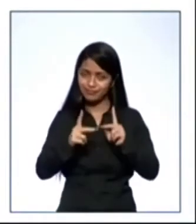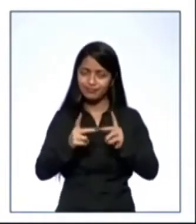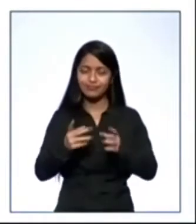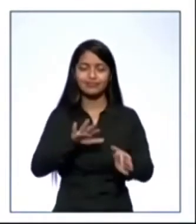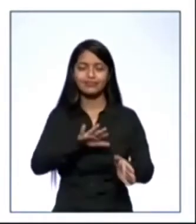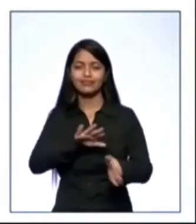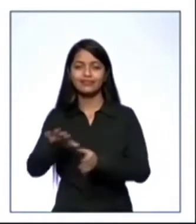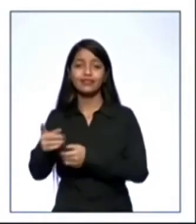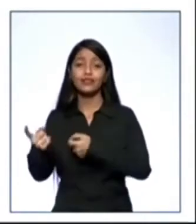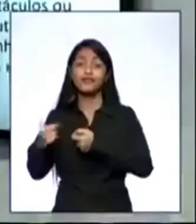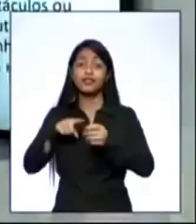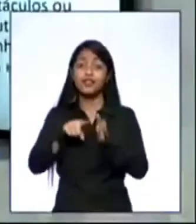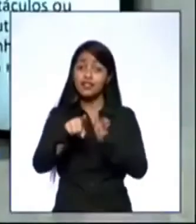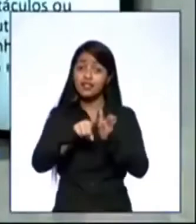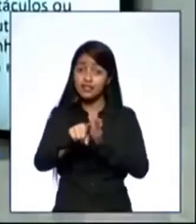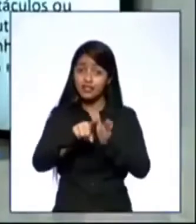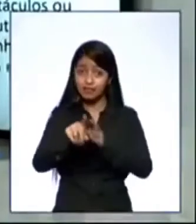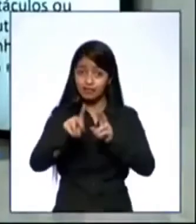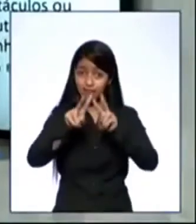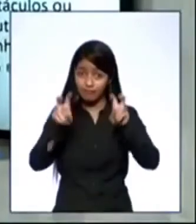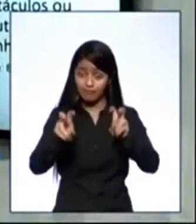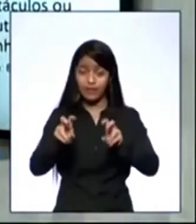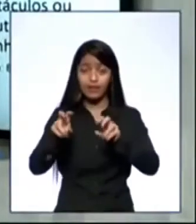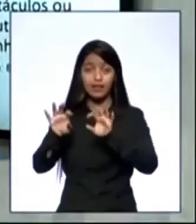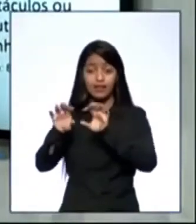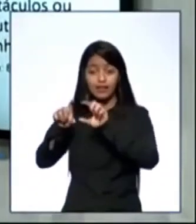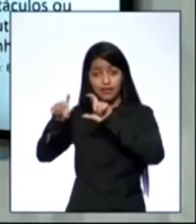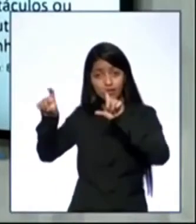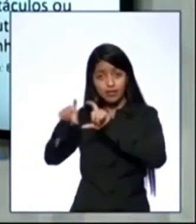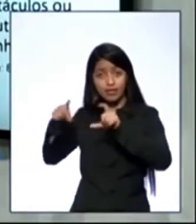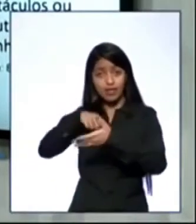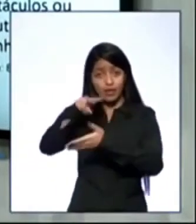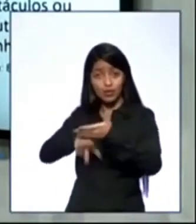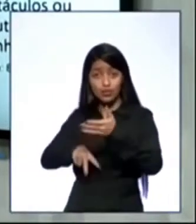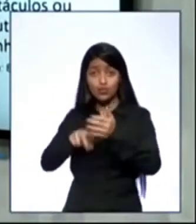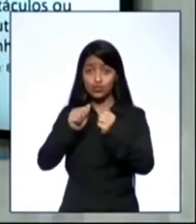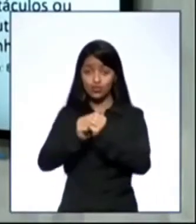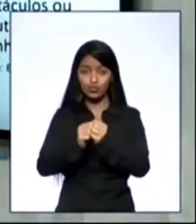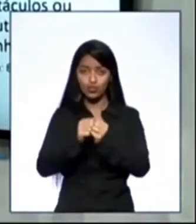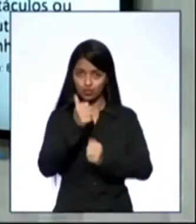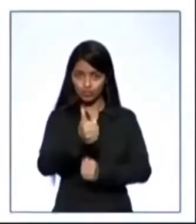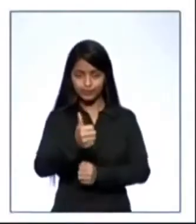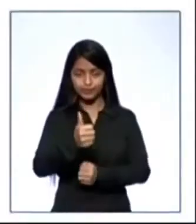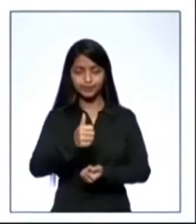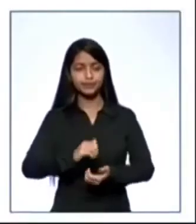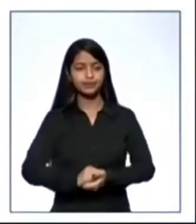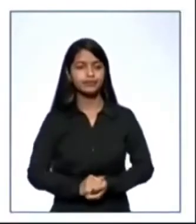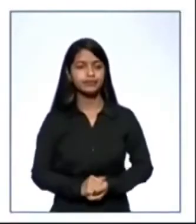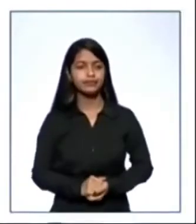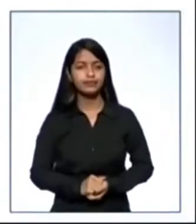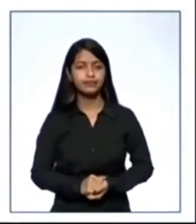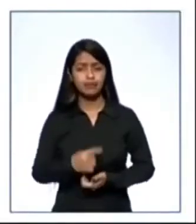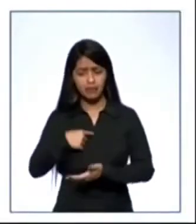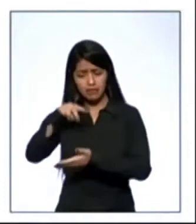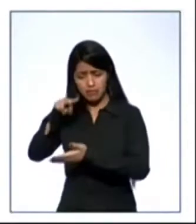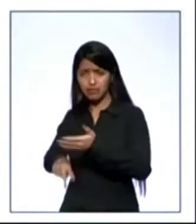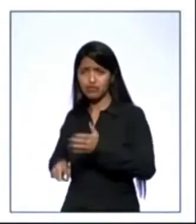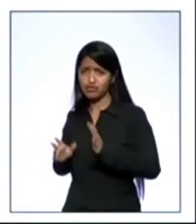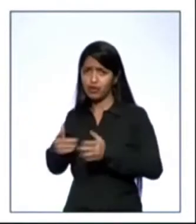aí, vamos voltar e vamos trabalhar com essa questão. Vou ler esse texto junto com você, tudo bem? Leio esse texto junto com você. Já li e leio de